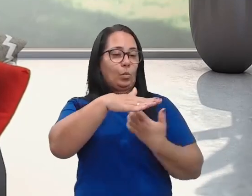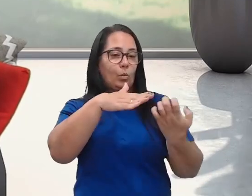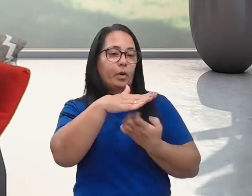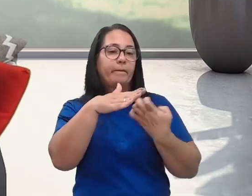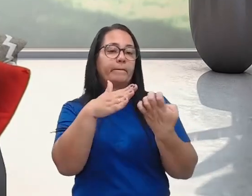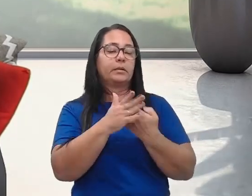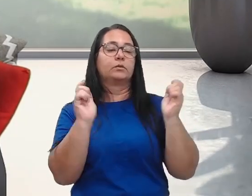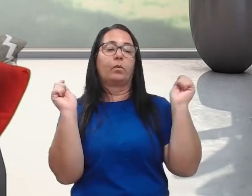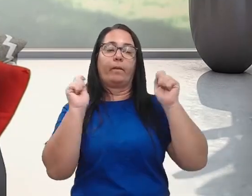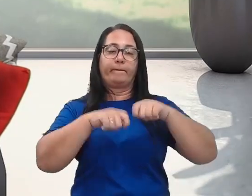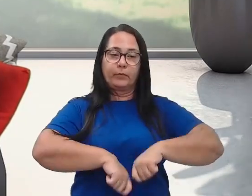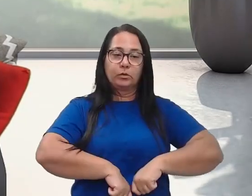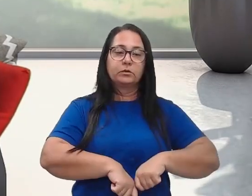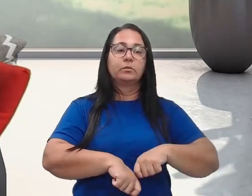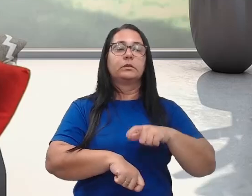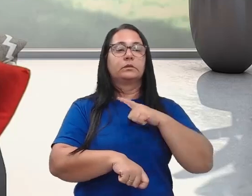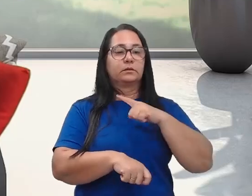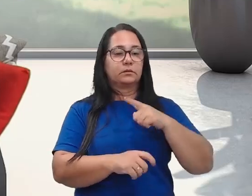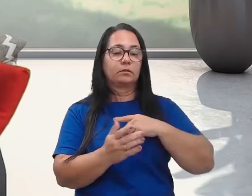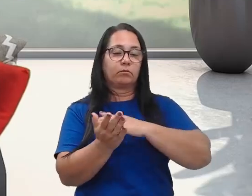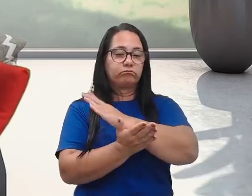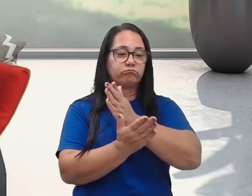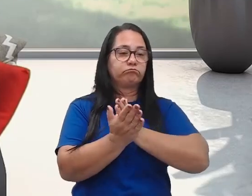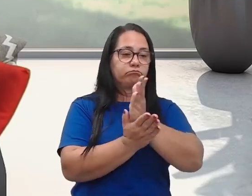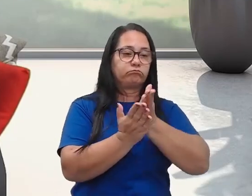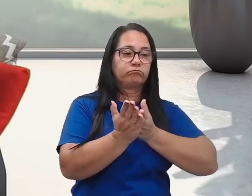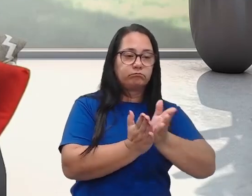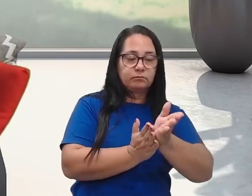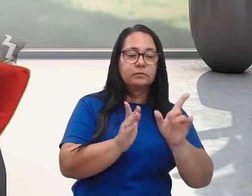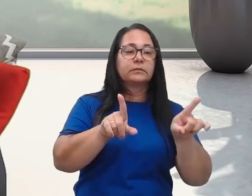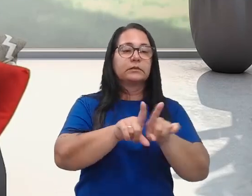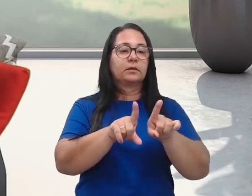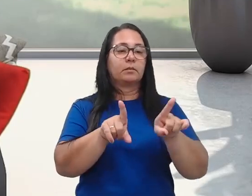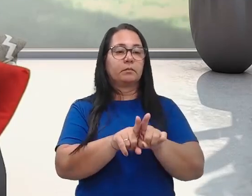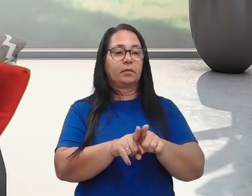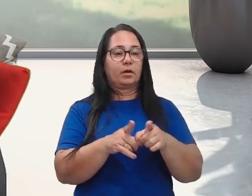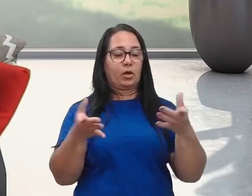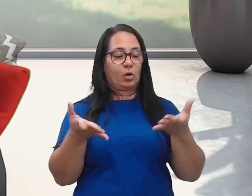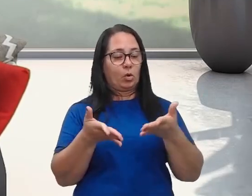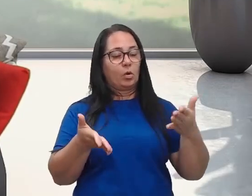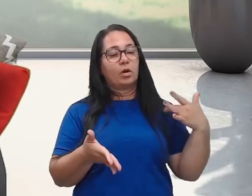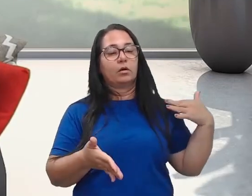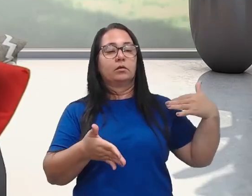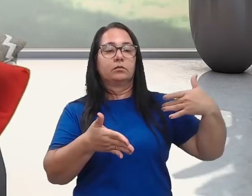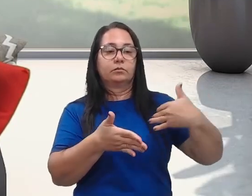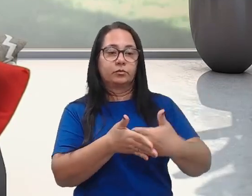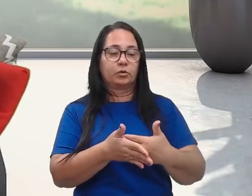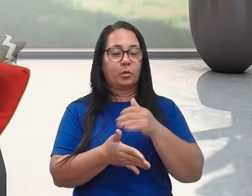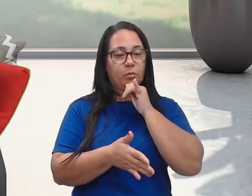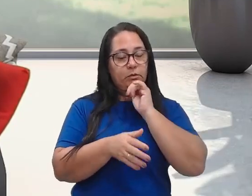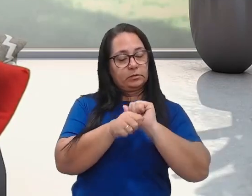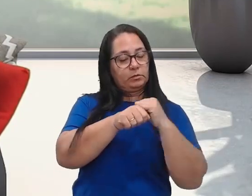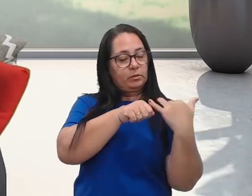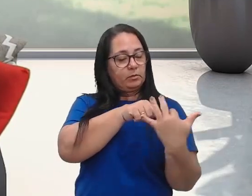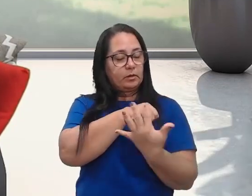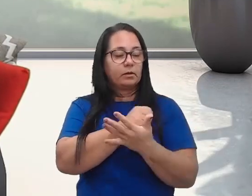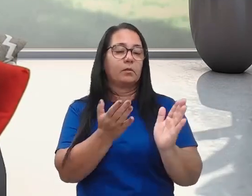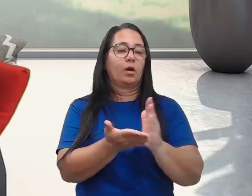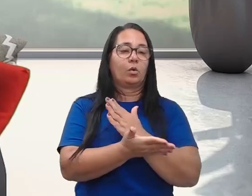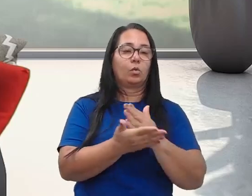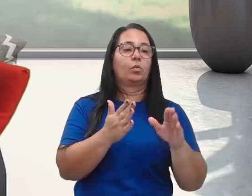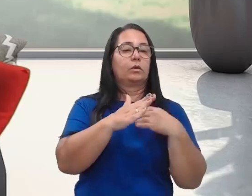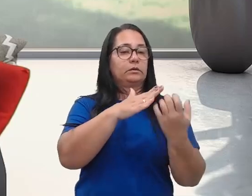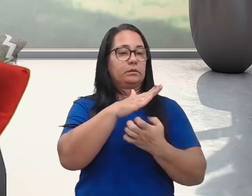nichos imensos, nós chegamos à atualidade porque nós viemos de uma pandemia em que empresas cresceram, foram